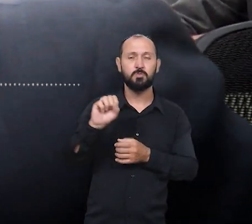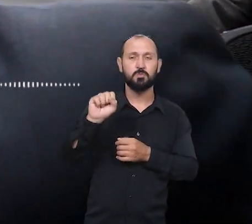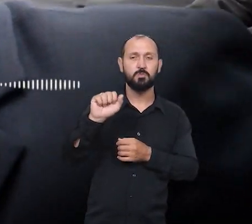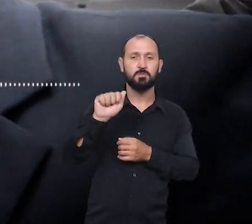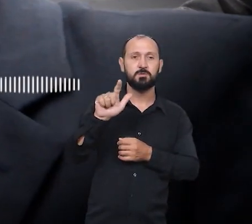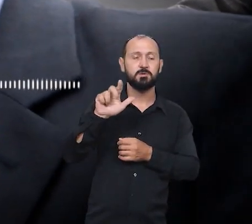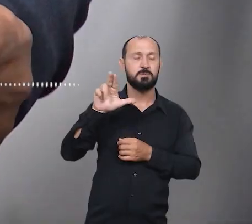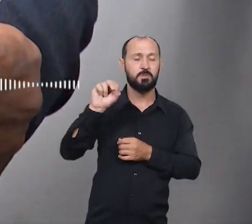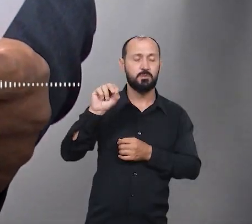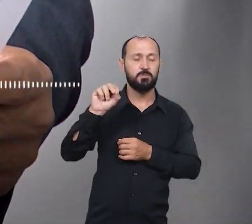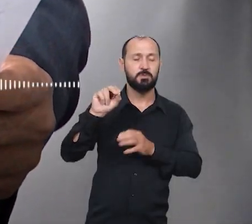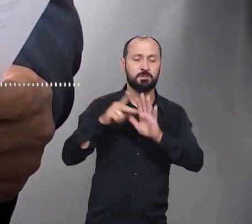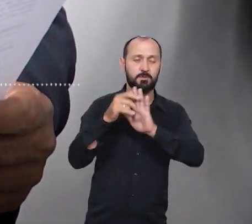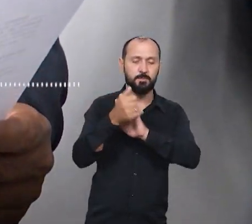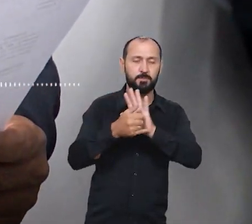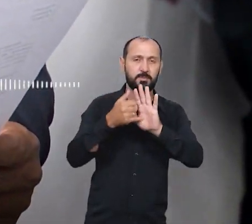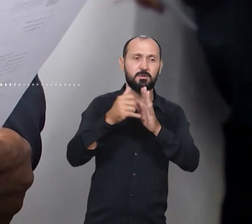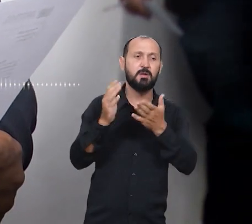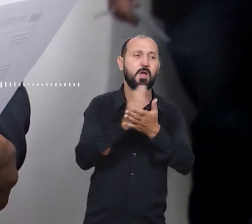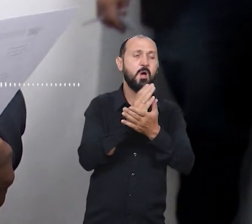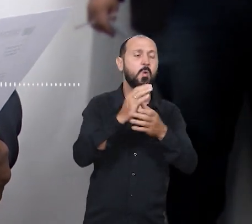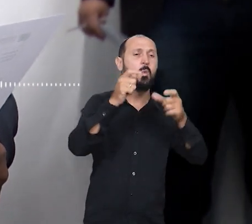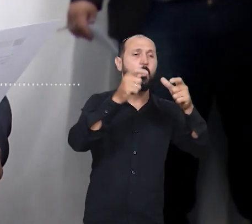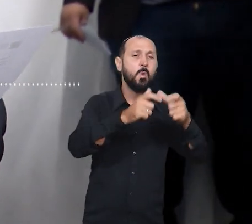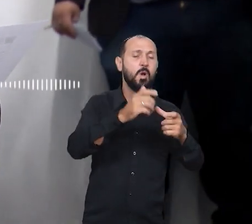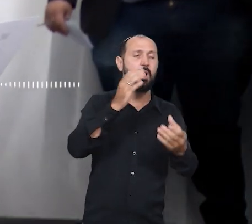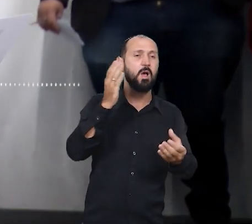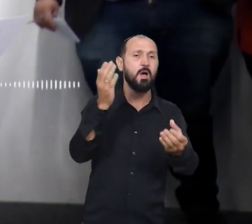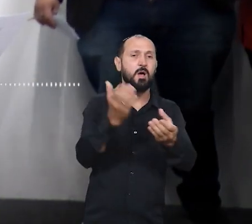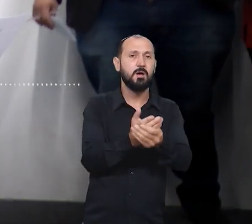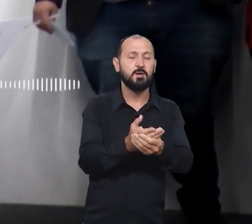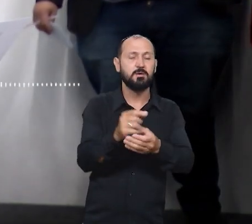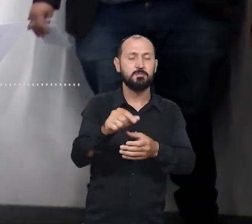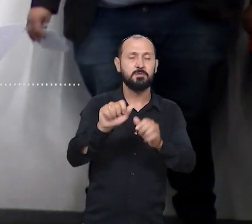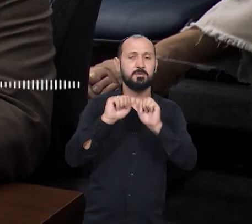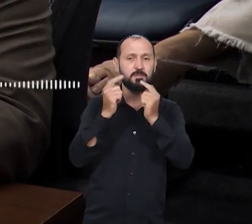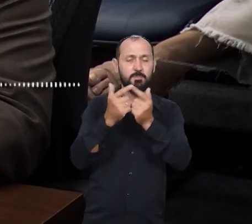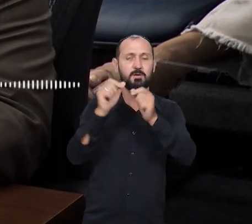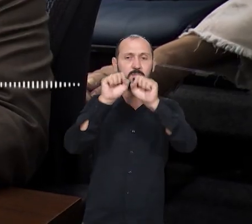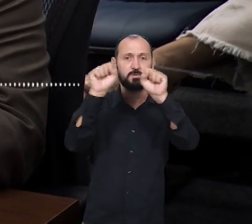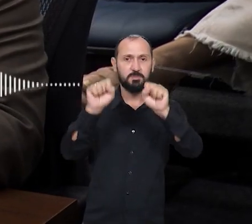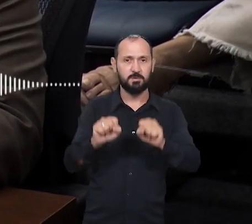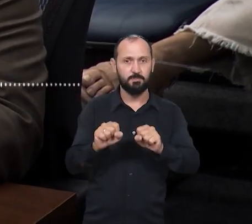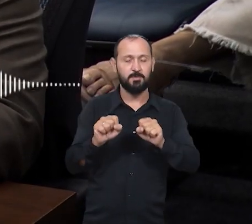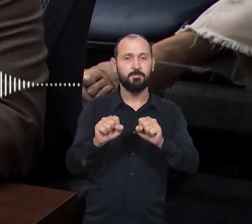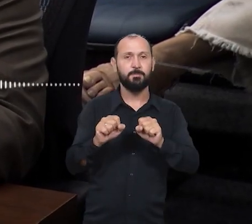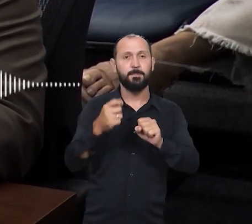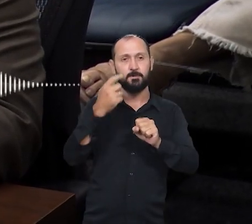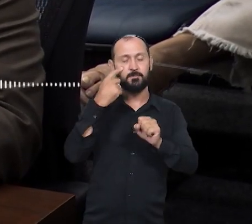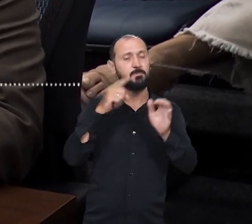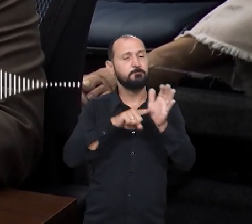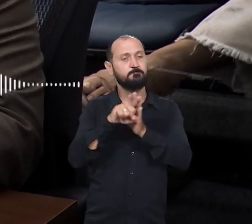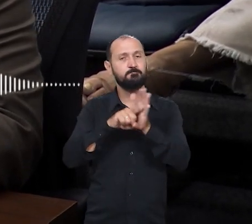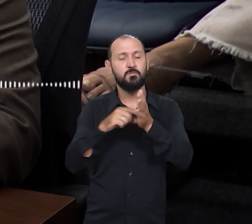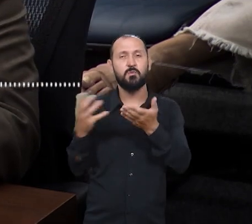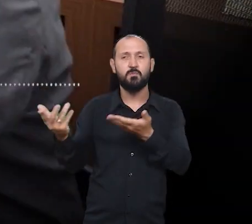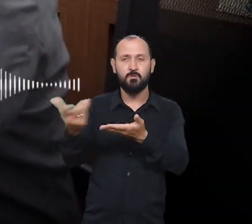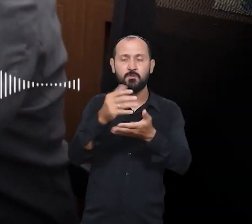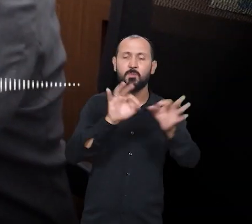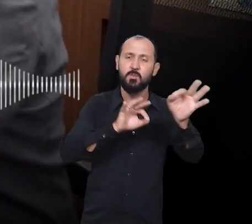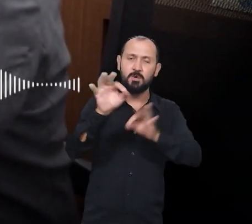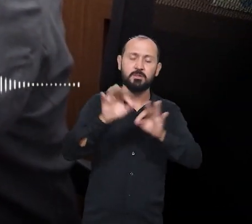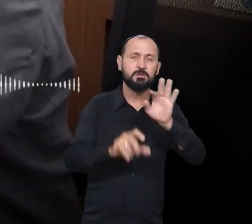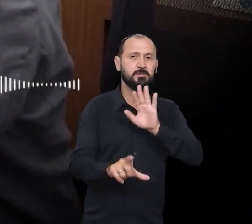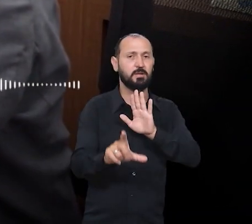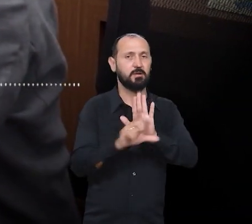O Saulo, esse projeto deve estar em algum lugar aí da Assembleia, no sistema.